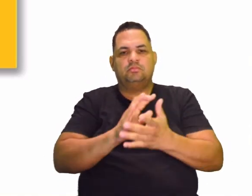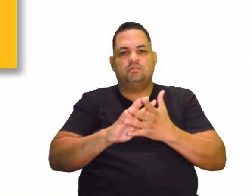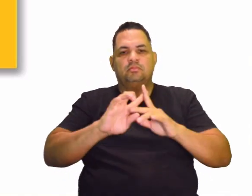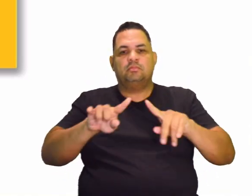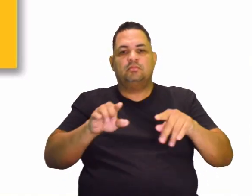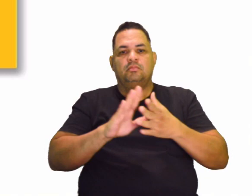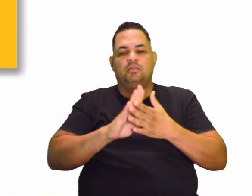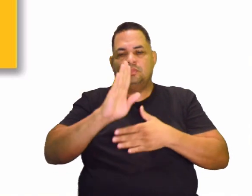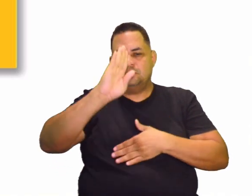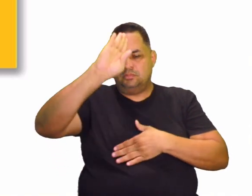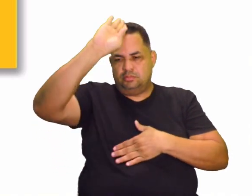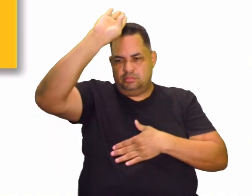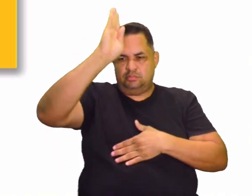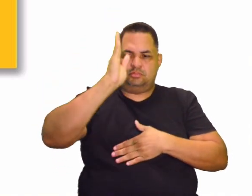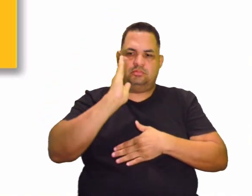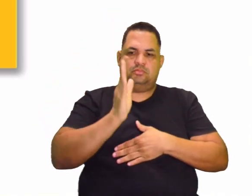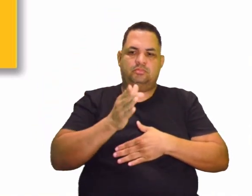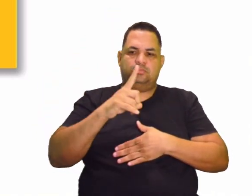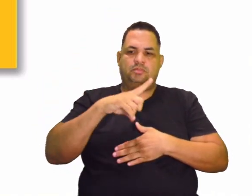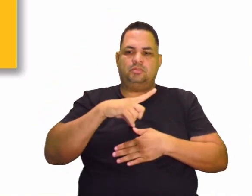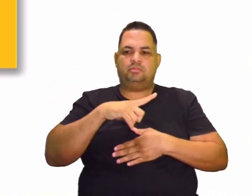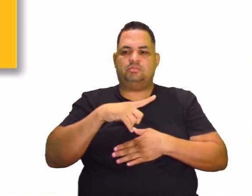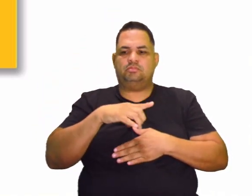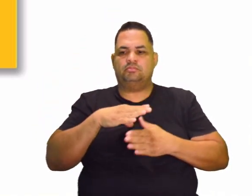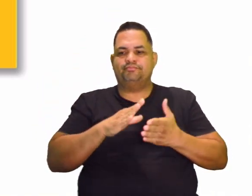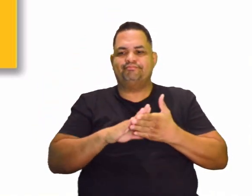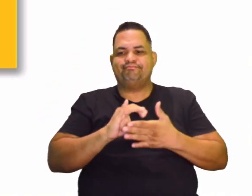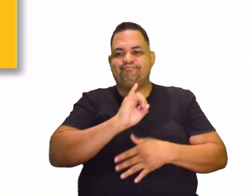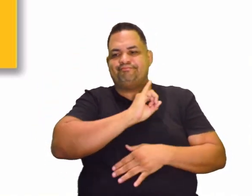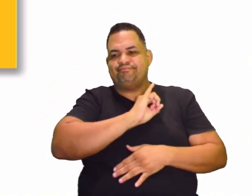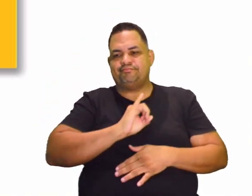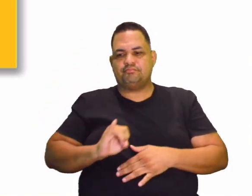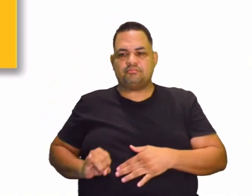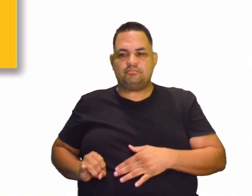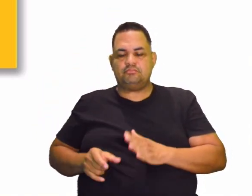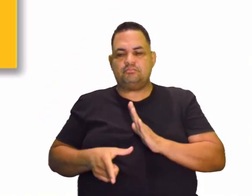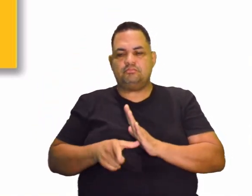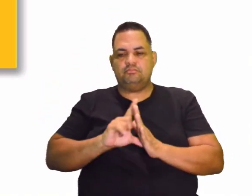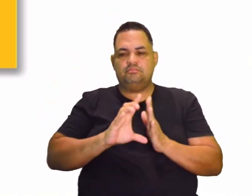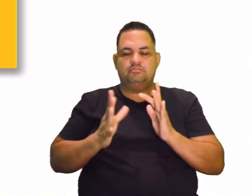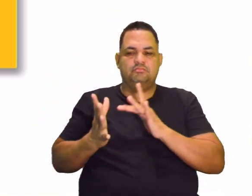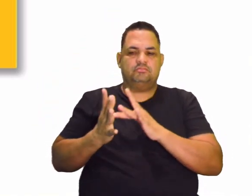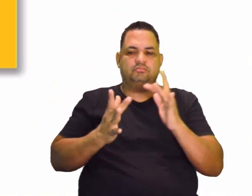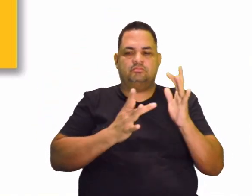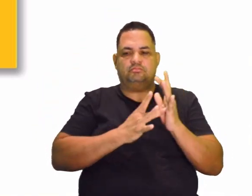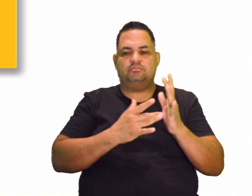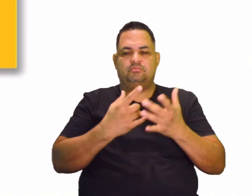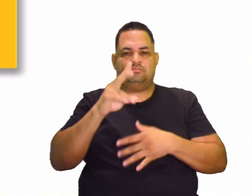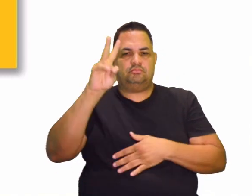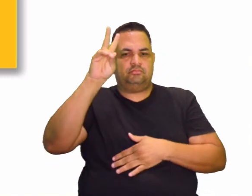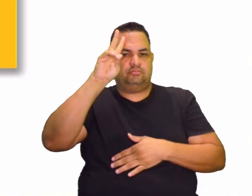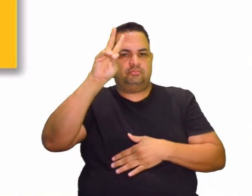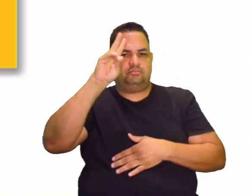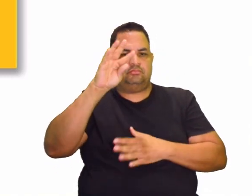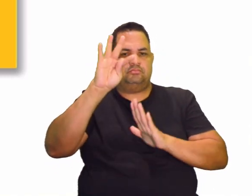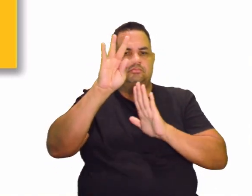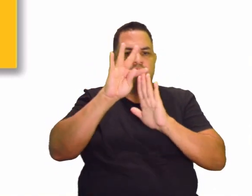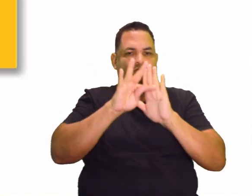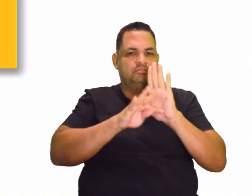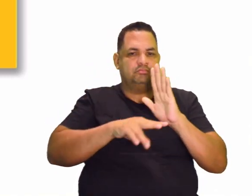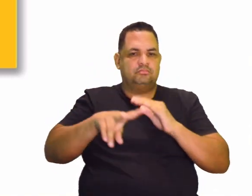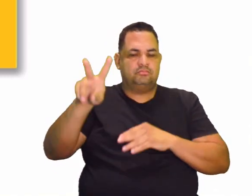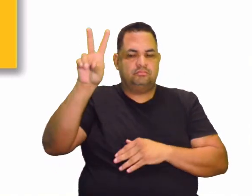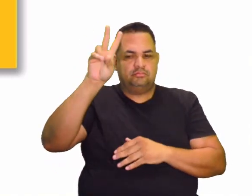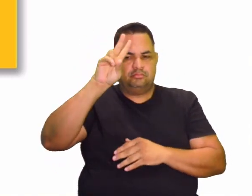já, havia impérios romanos também antes de Cristo. Né? Se vocês lerem texto